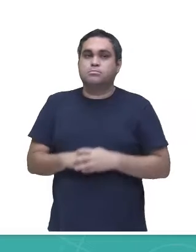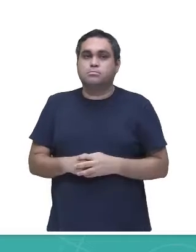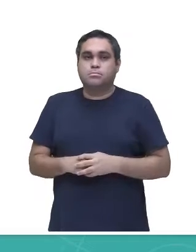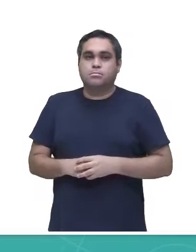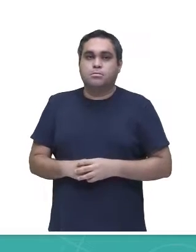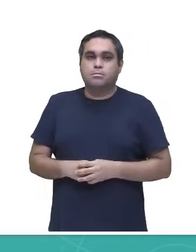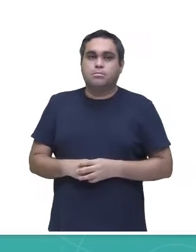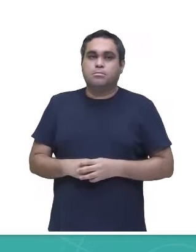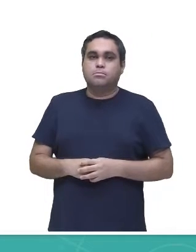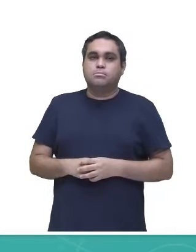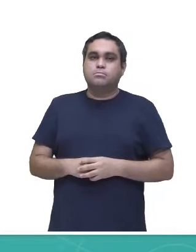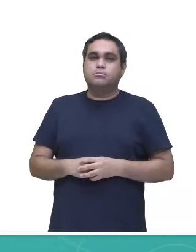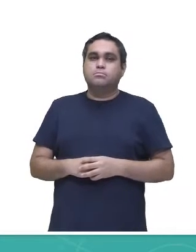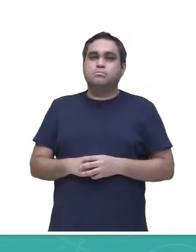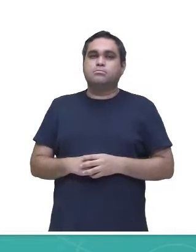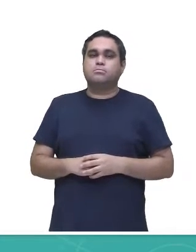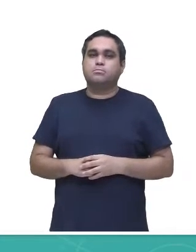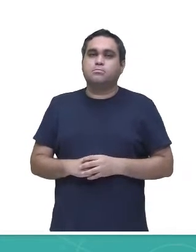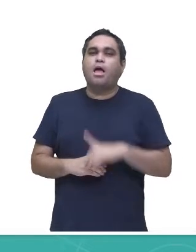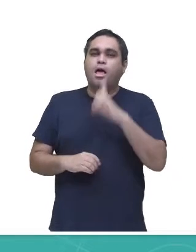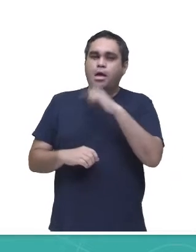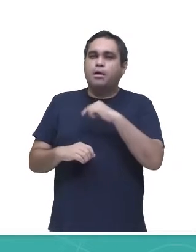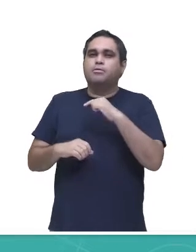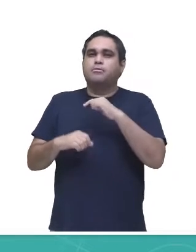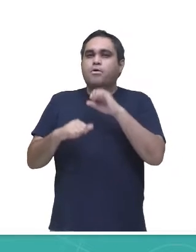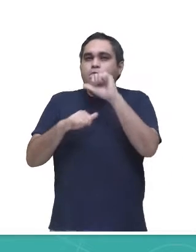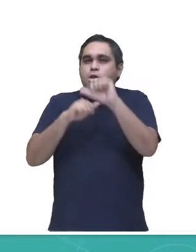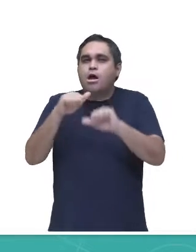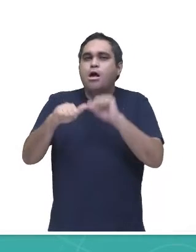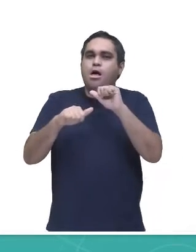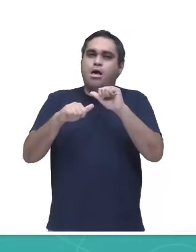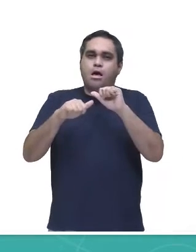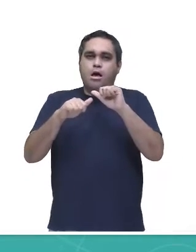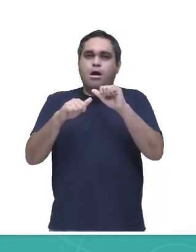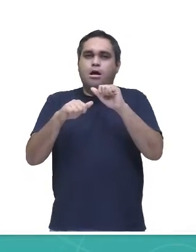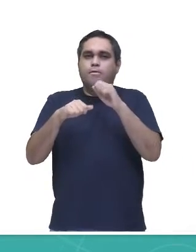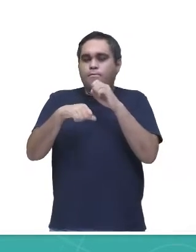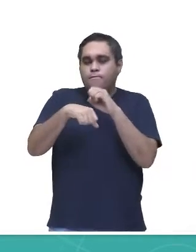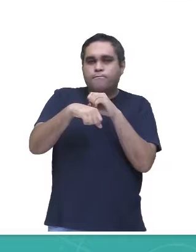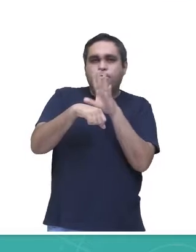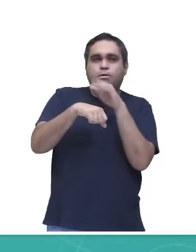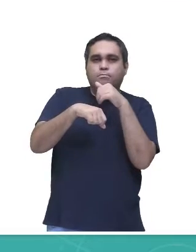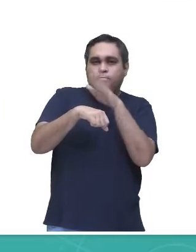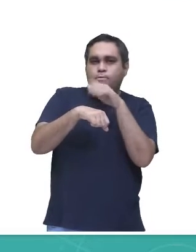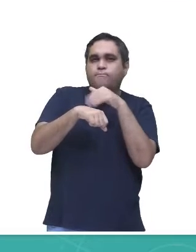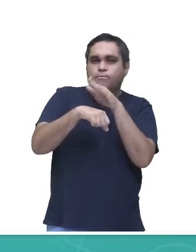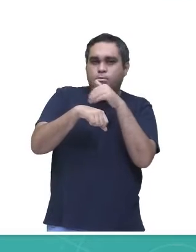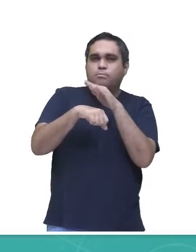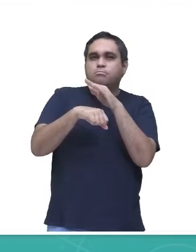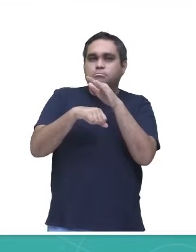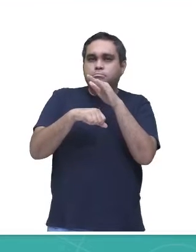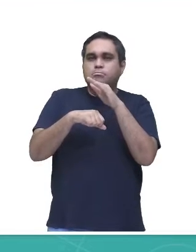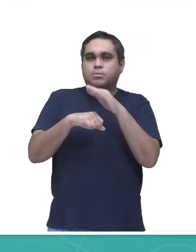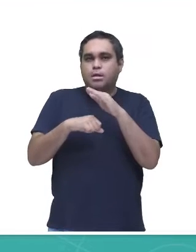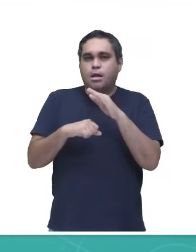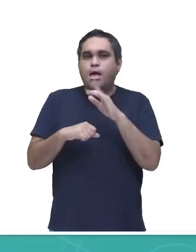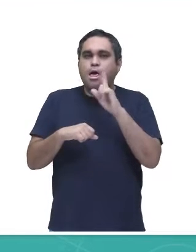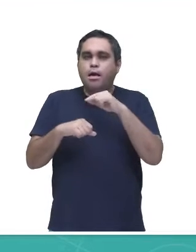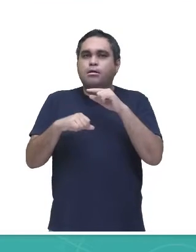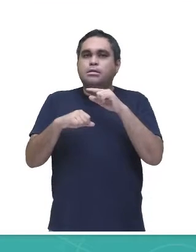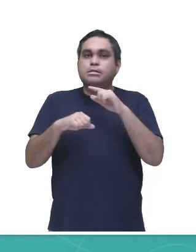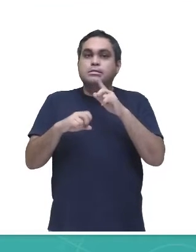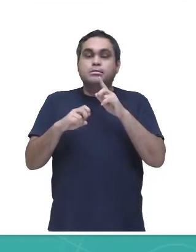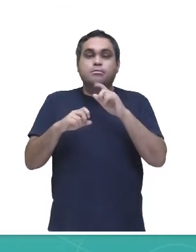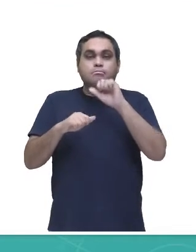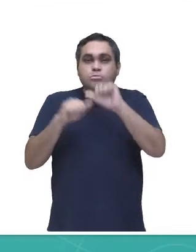acontece descamação, né? Elas vão se renovando, elas vão sendo eliminadas. A nossa pele está em constante renovação. Essa parte da